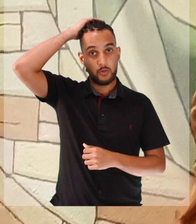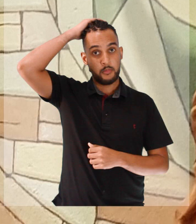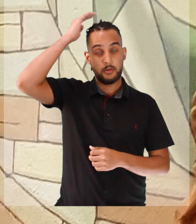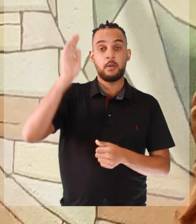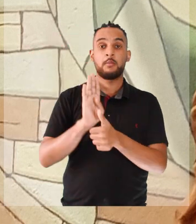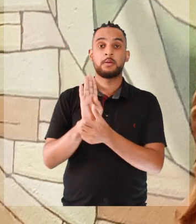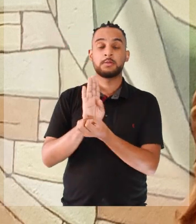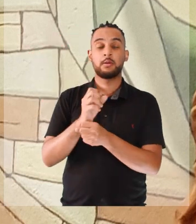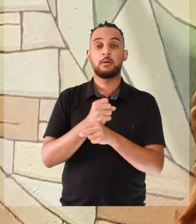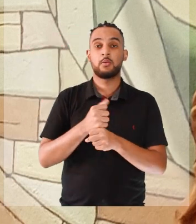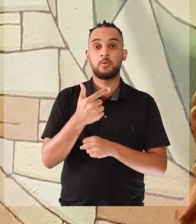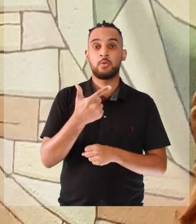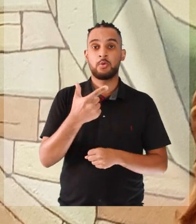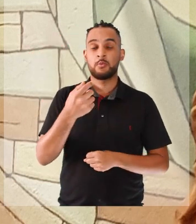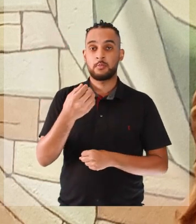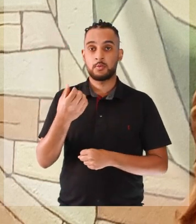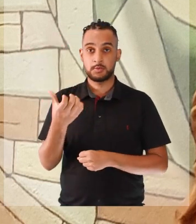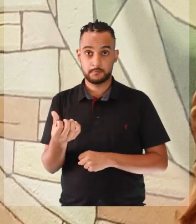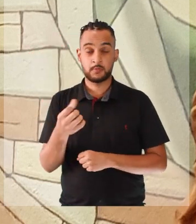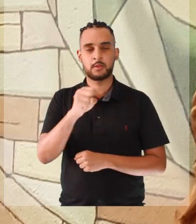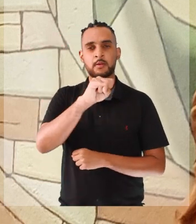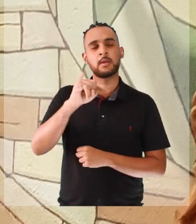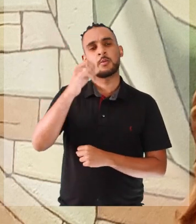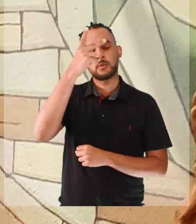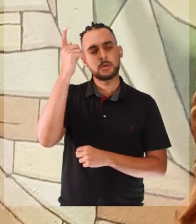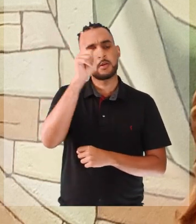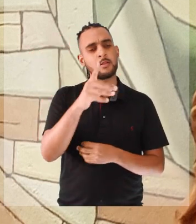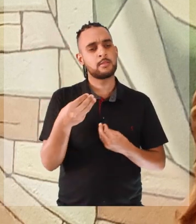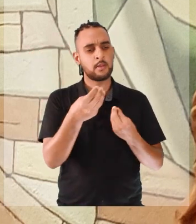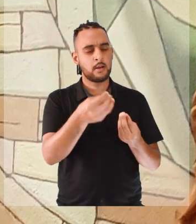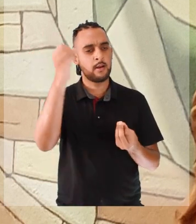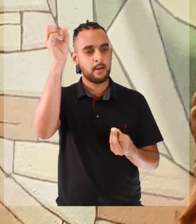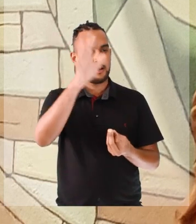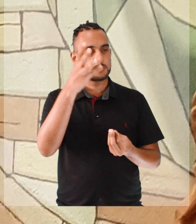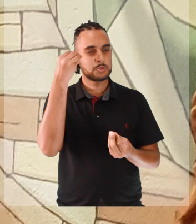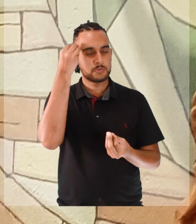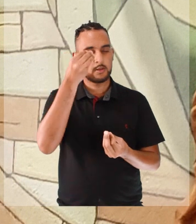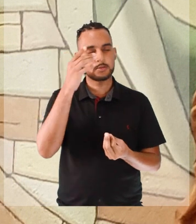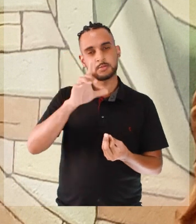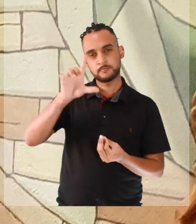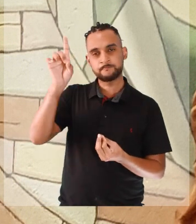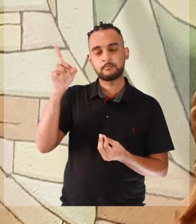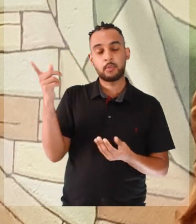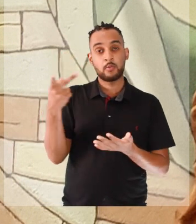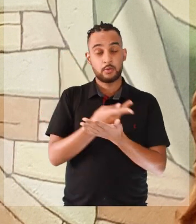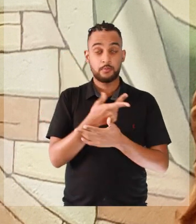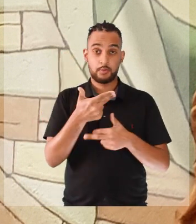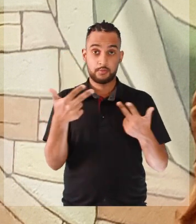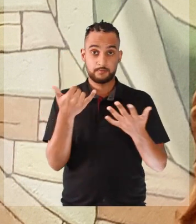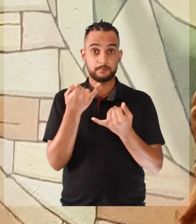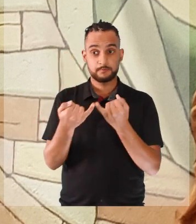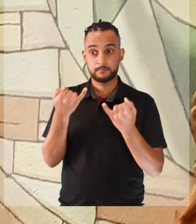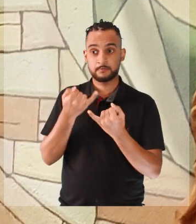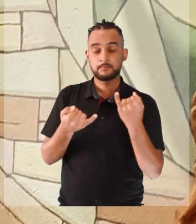O Papa Emérito Bento XVI, no ano de 2006, afirmou: quando se concede a alguém a graça de uma forte experiência de